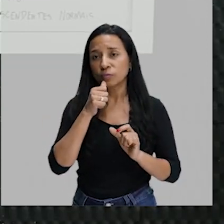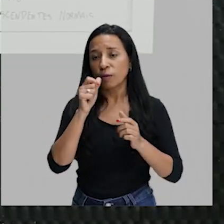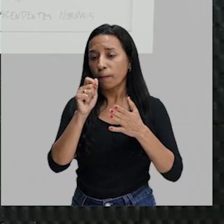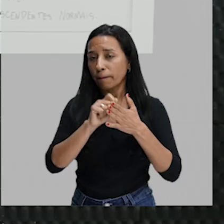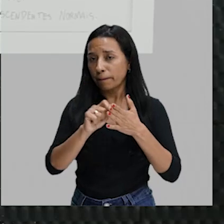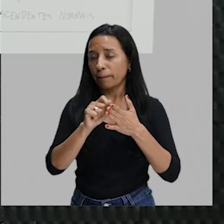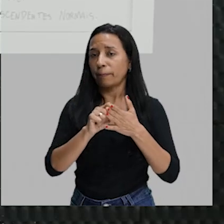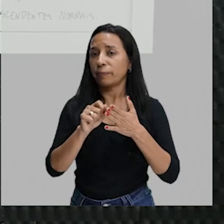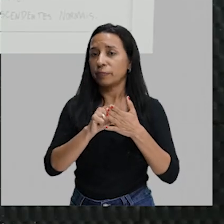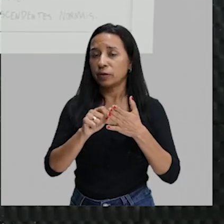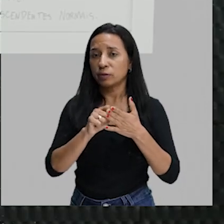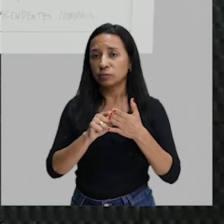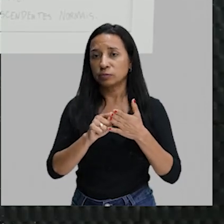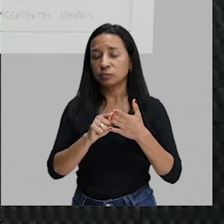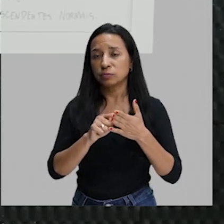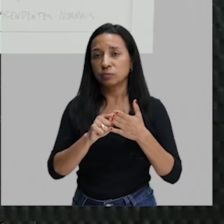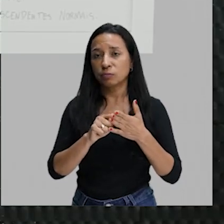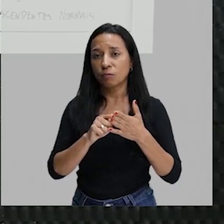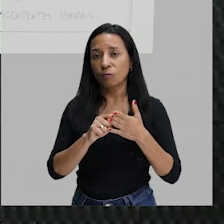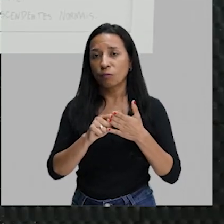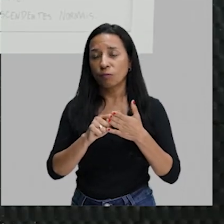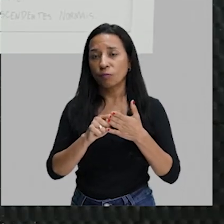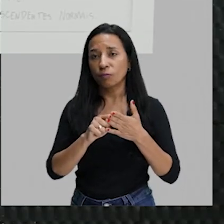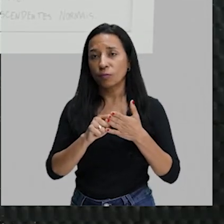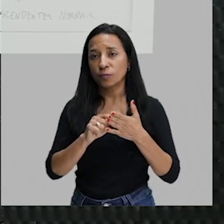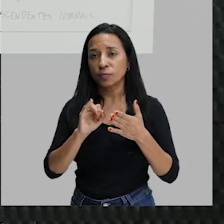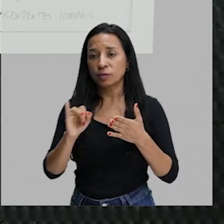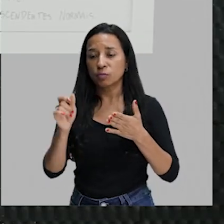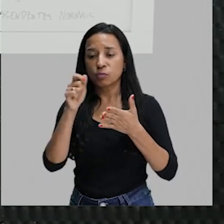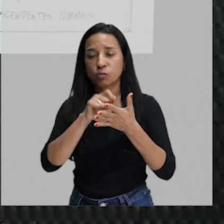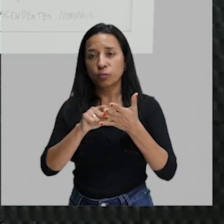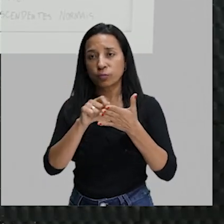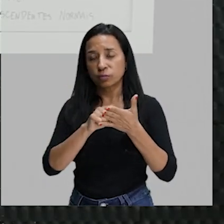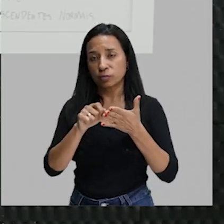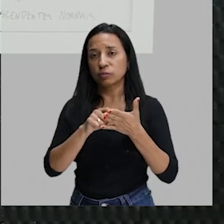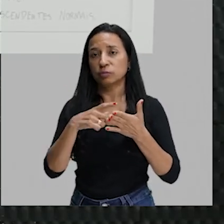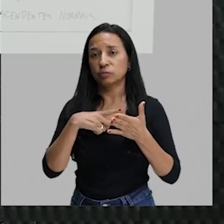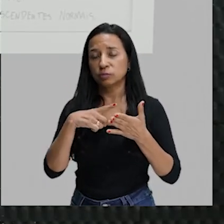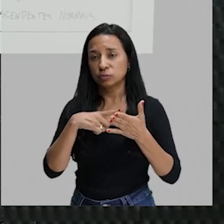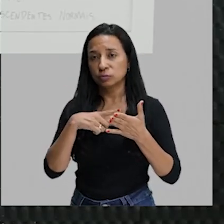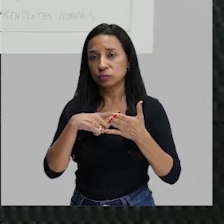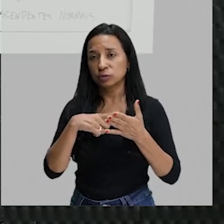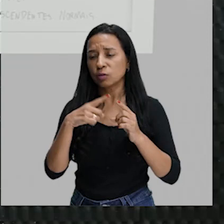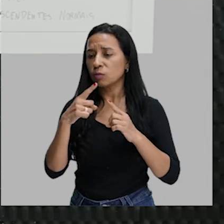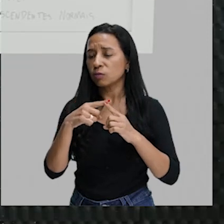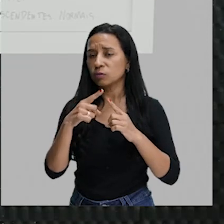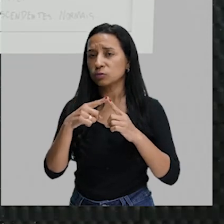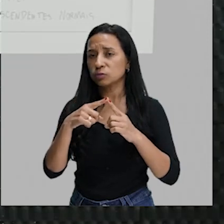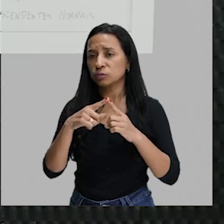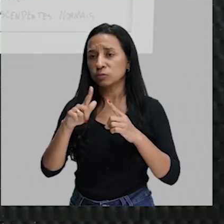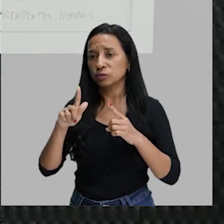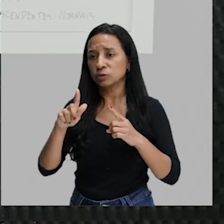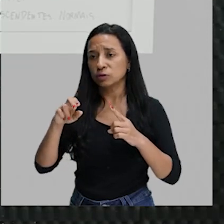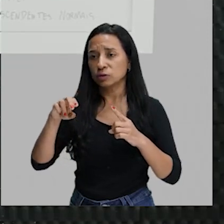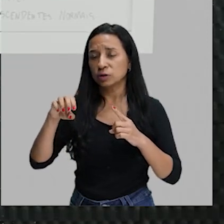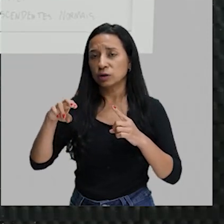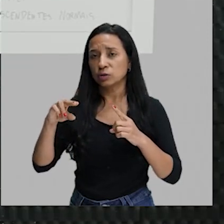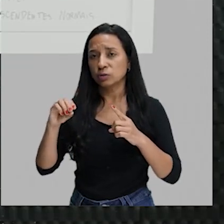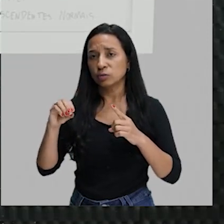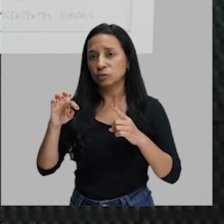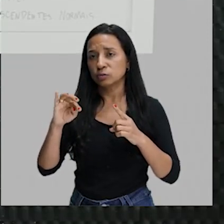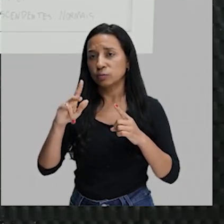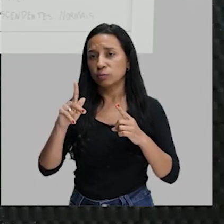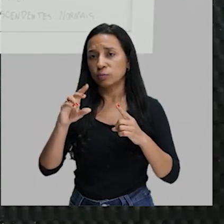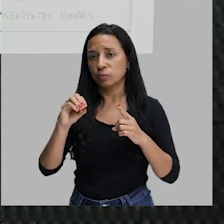pintado, né? Se ele for pintado, ele vai ter qual tipo de genótipo? Um A e um